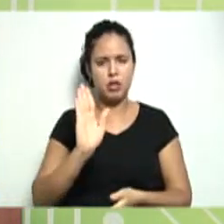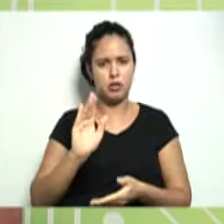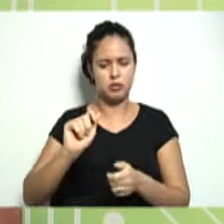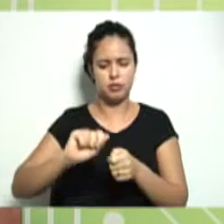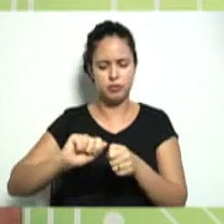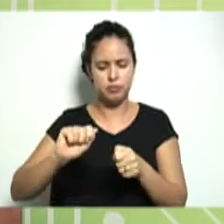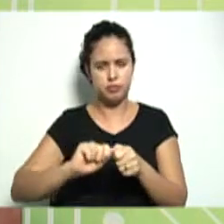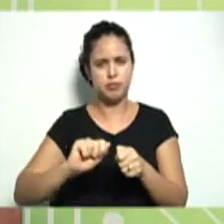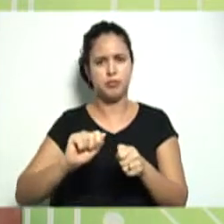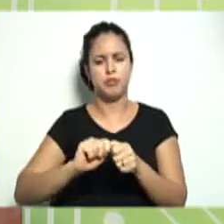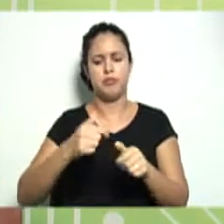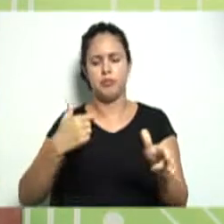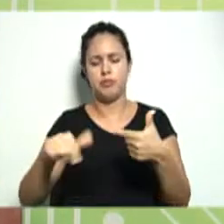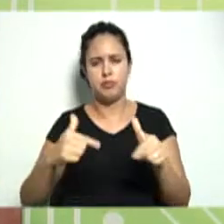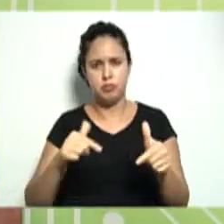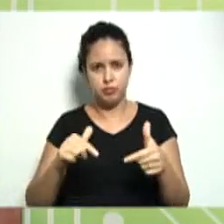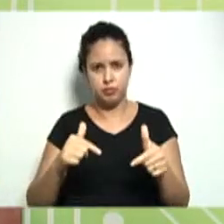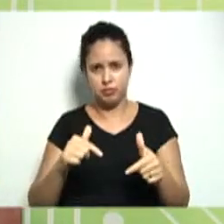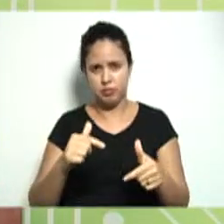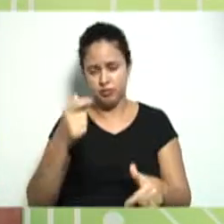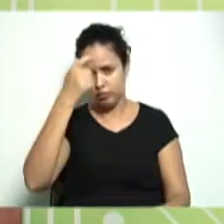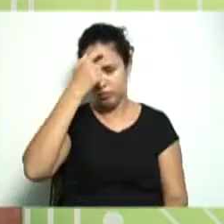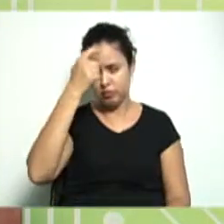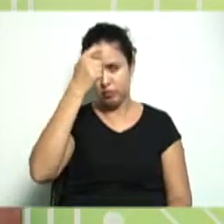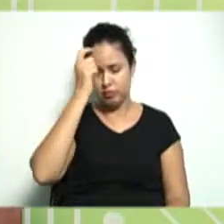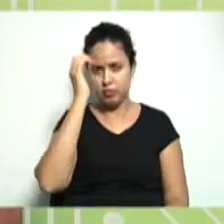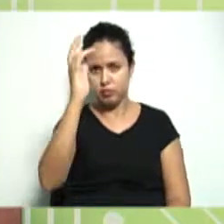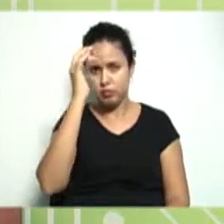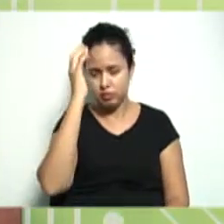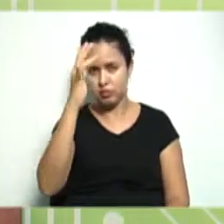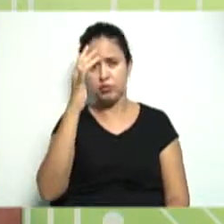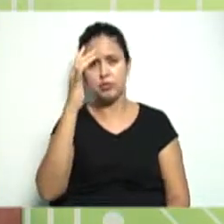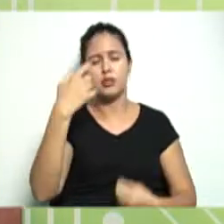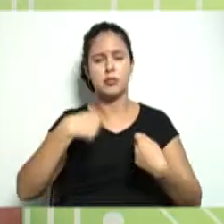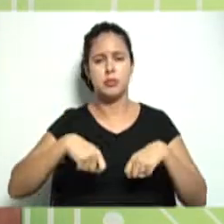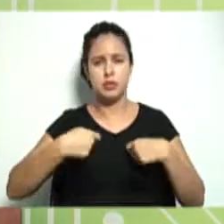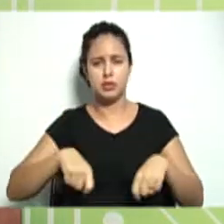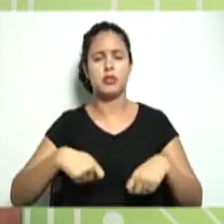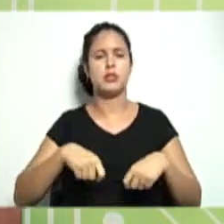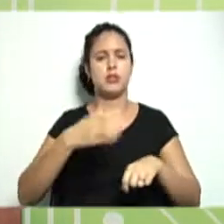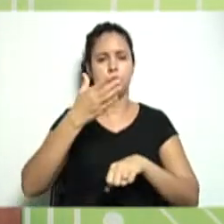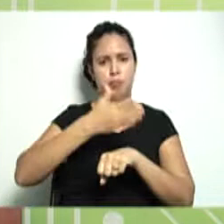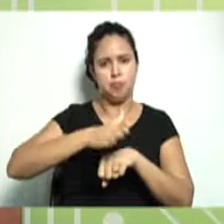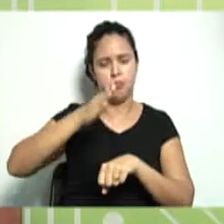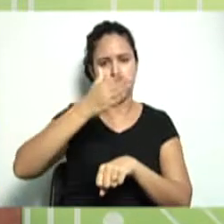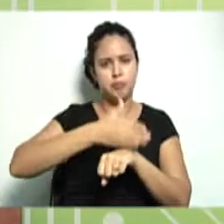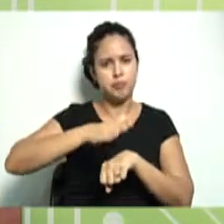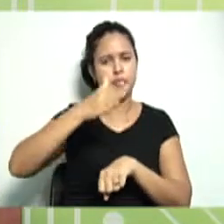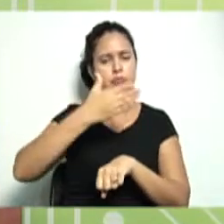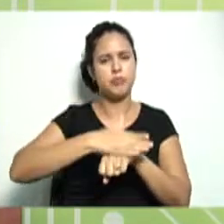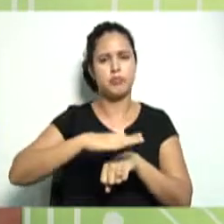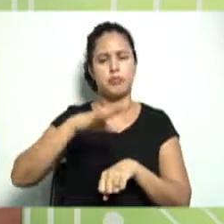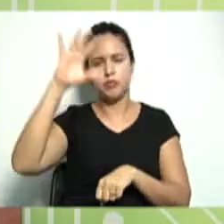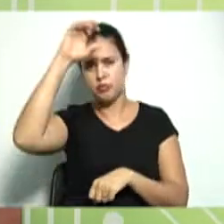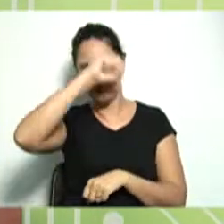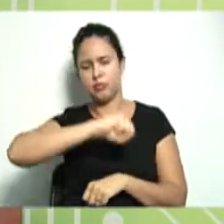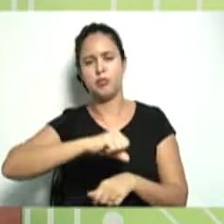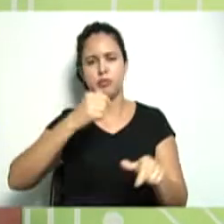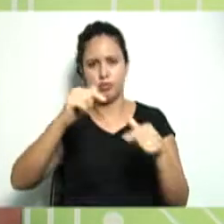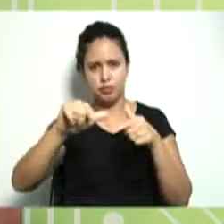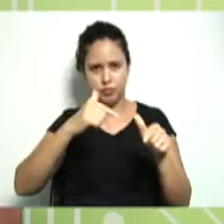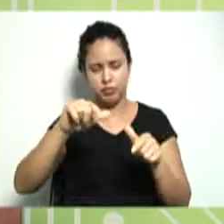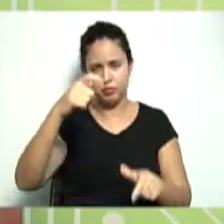realizar mais o trabalho intelectual, então eles deveriam ser preparados para realizar esse trabalho, né?